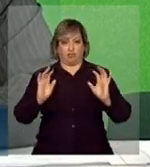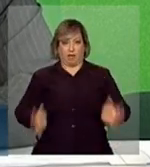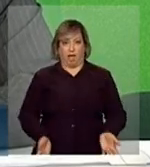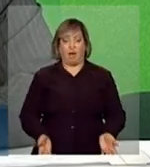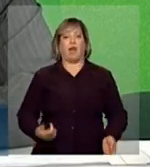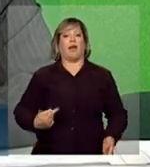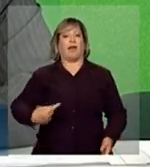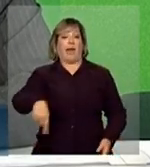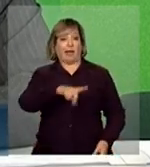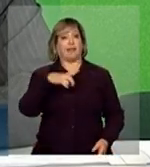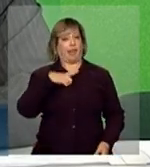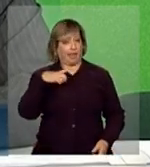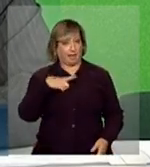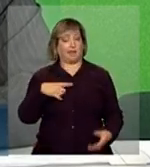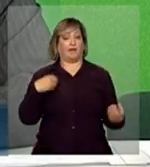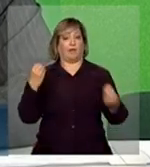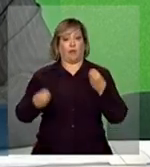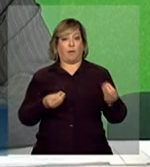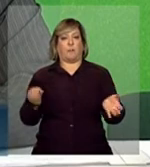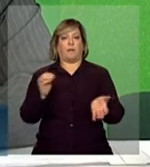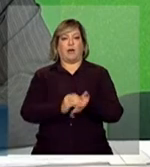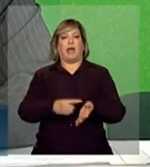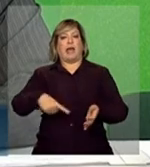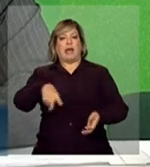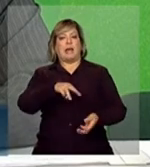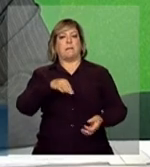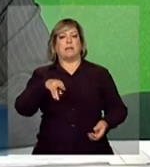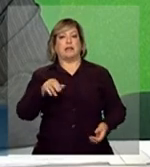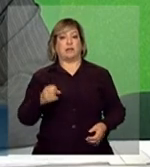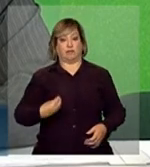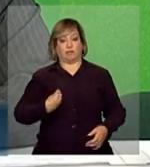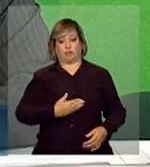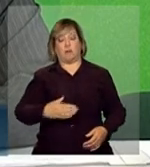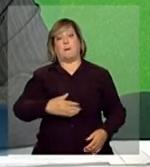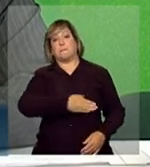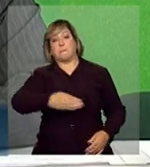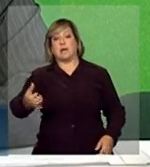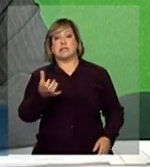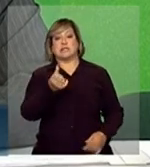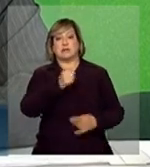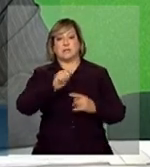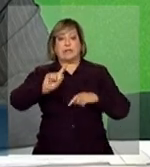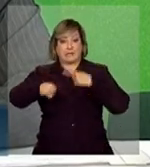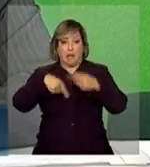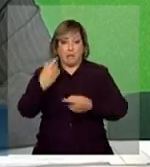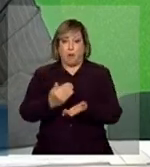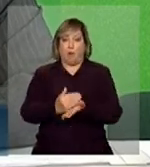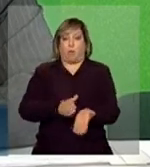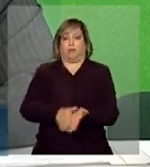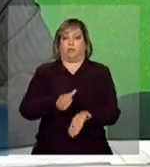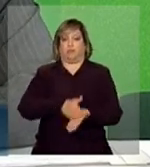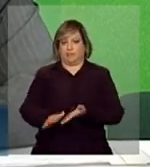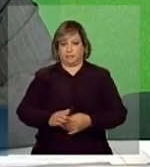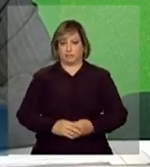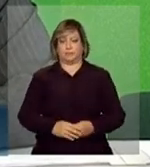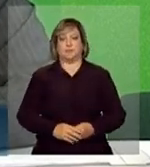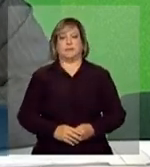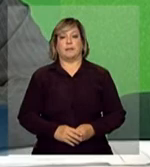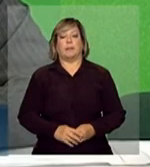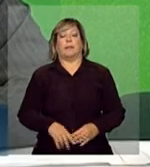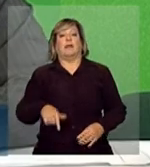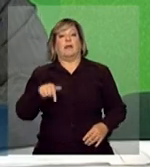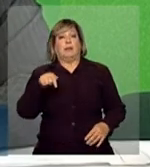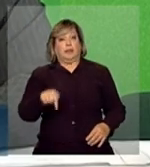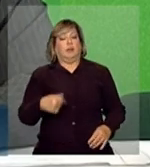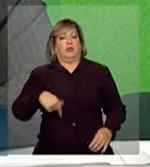eles têm como colocar essas minas em operações nos próximos 6 meses após a publicação. Nós temos muitas minas, o